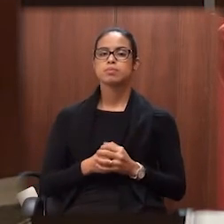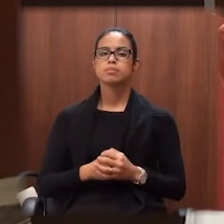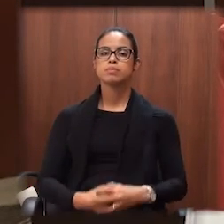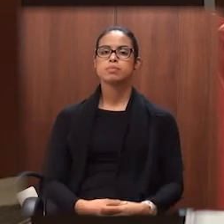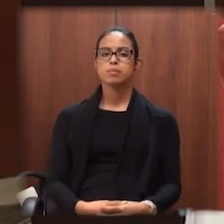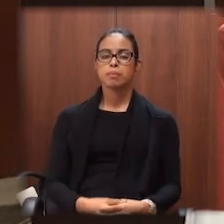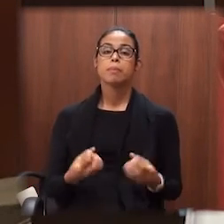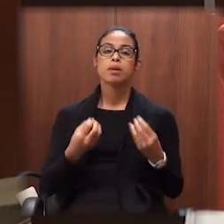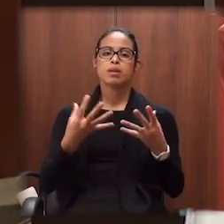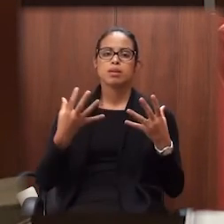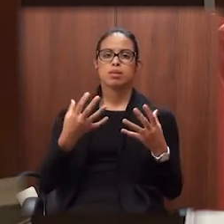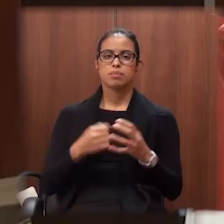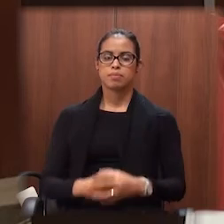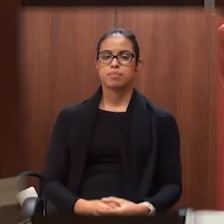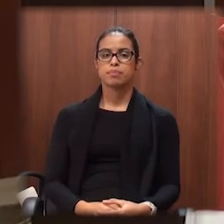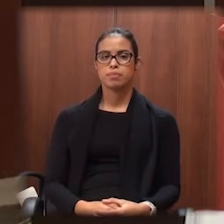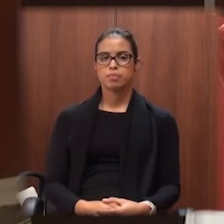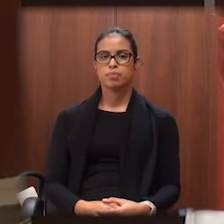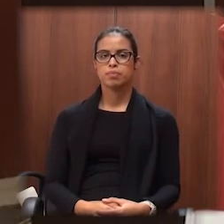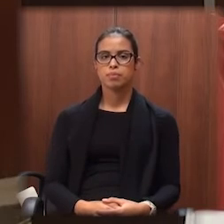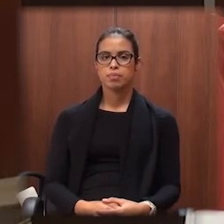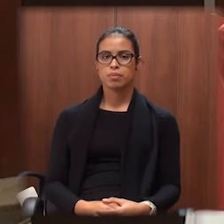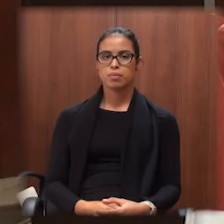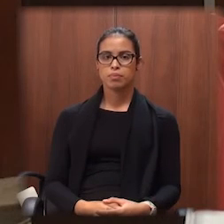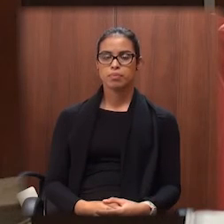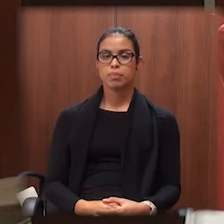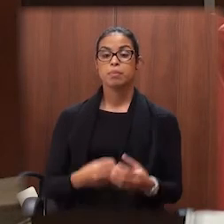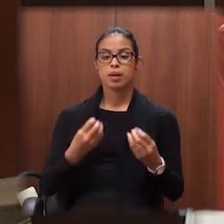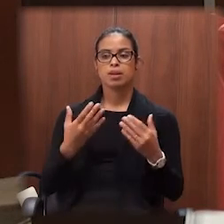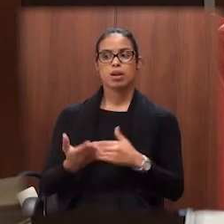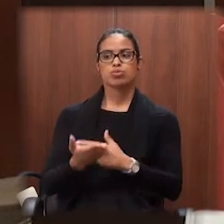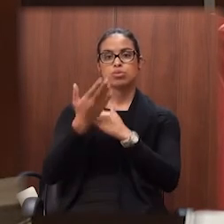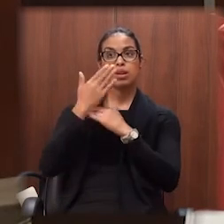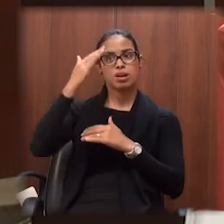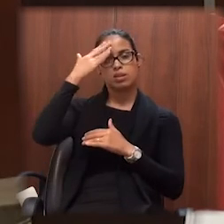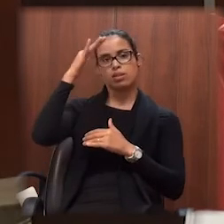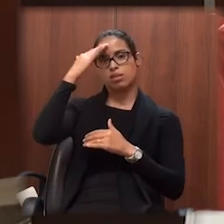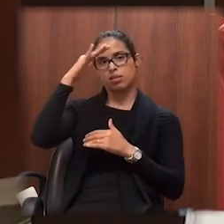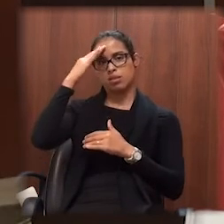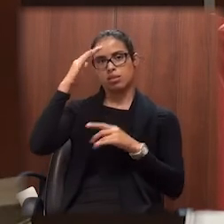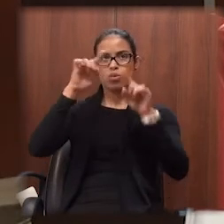nós entendermos esse quadro, que eu insisto,